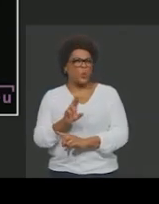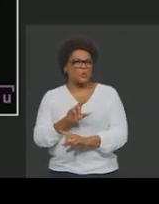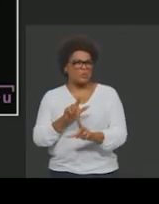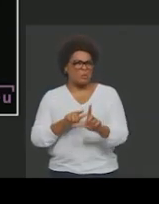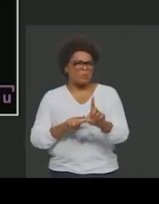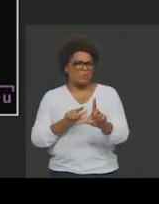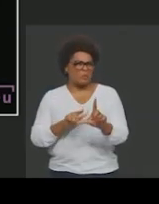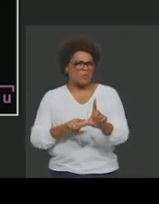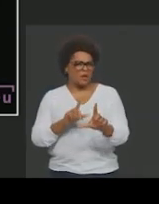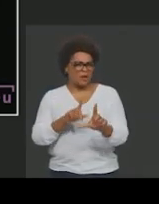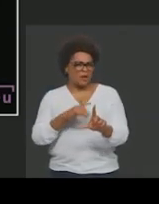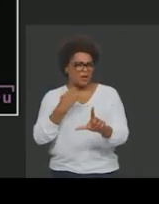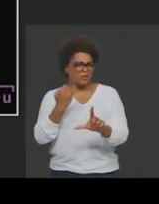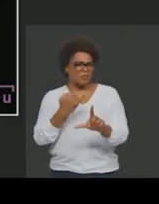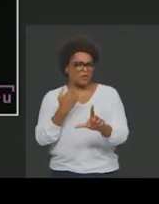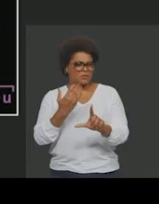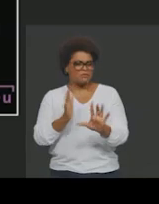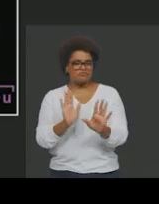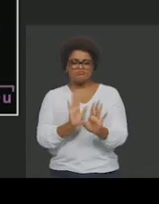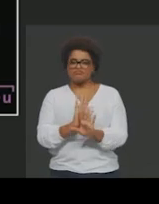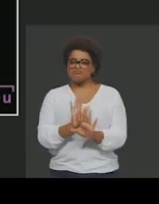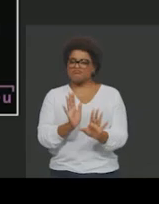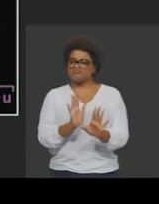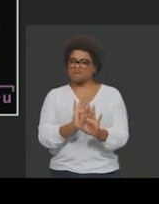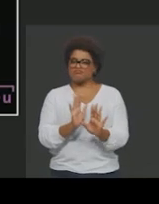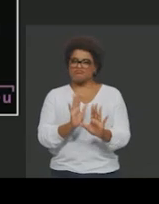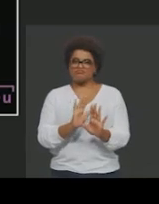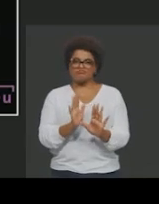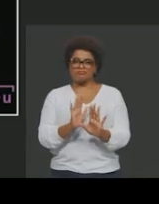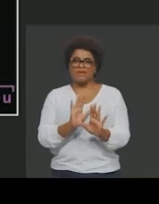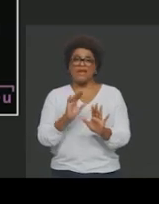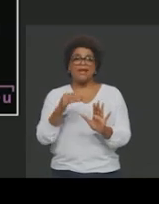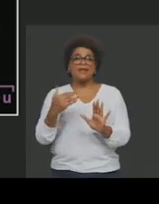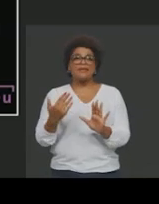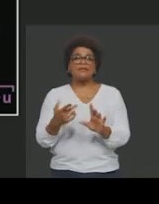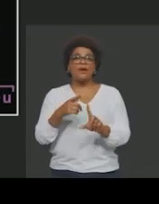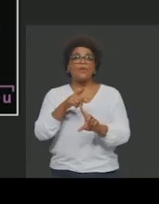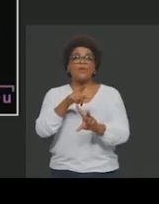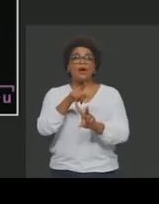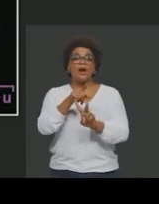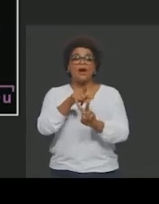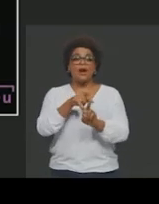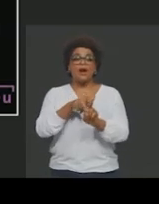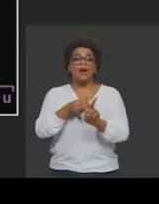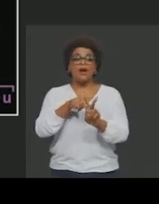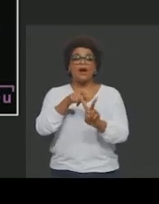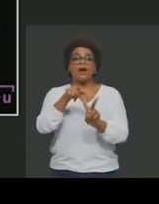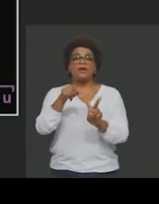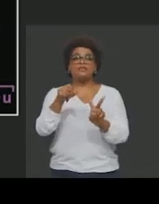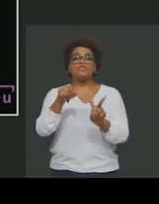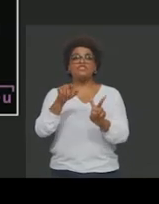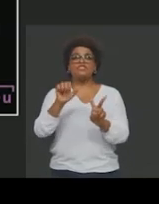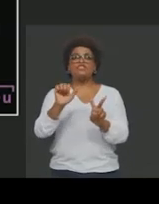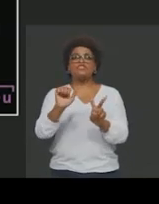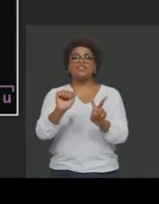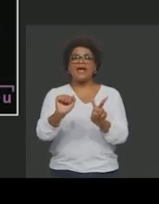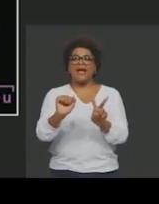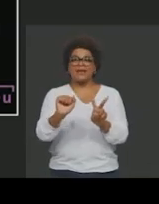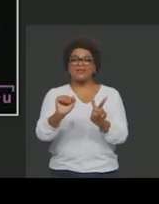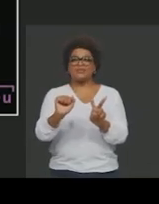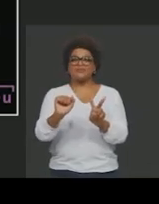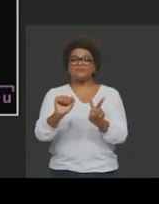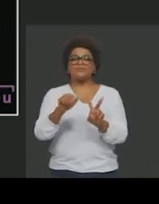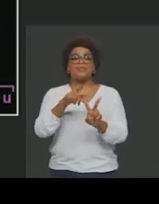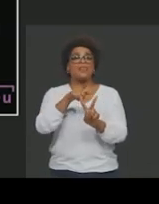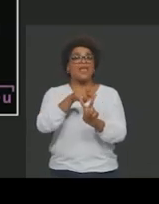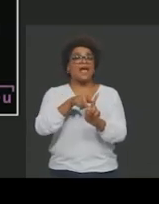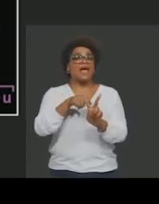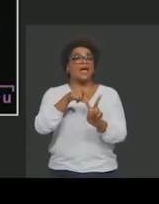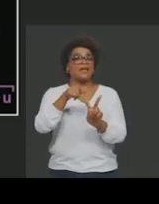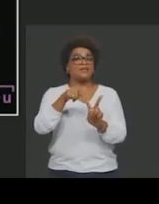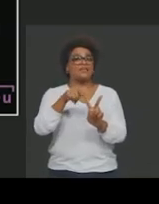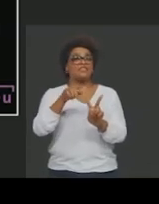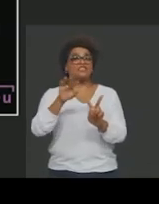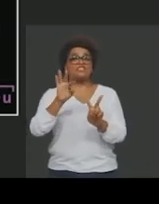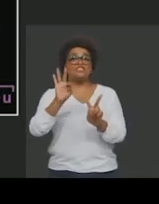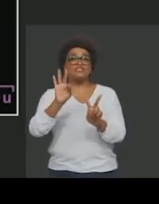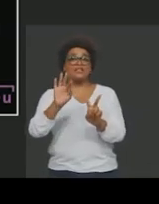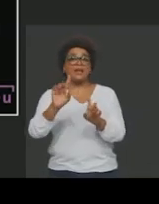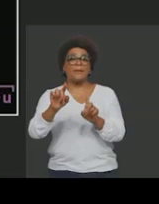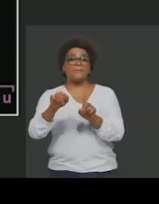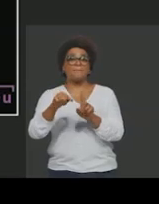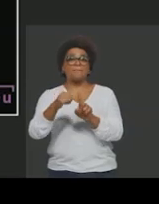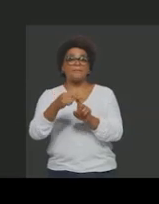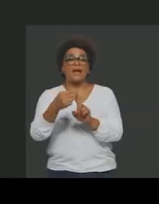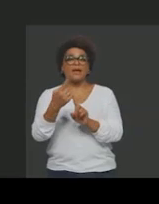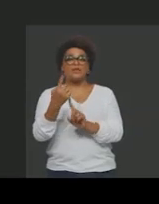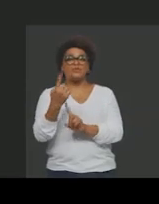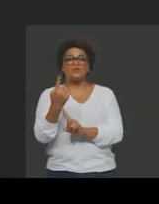quem sai da máquina? Raiz de a. Entrou uma expressão louca aqui, ó, raiz de t mais u. Quem sai? Raiz de t mais